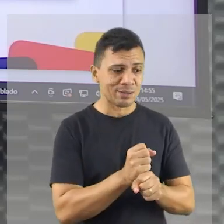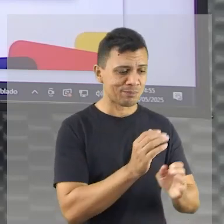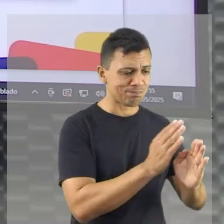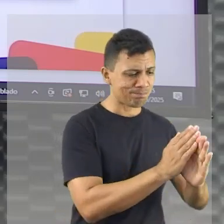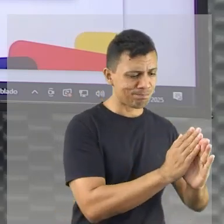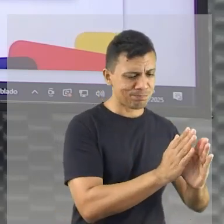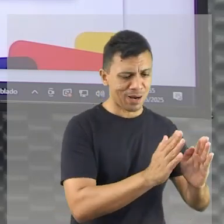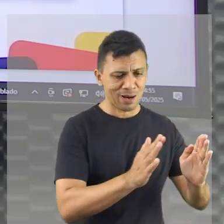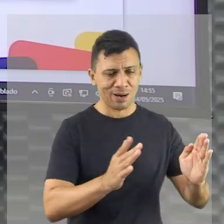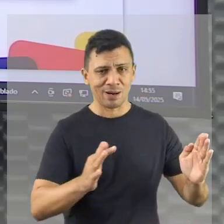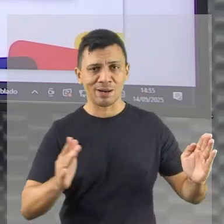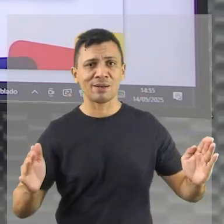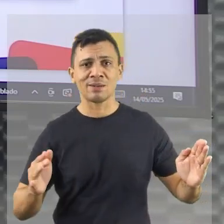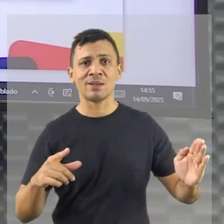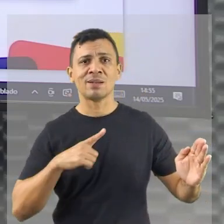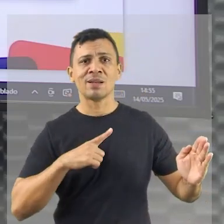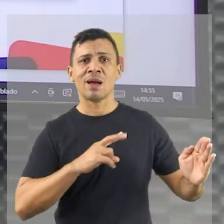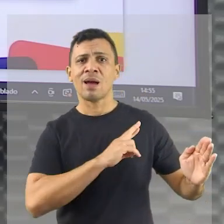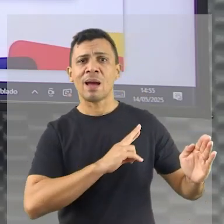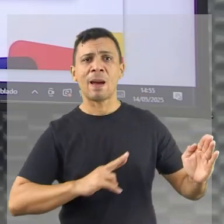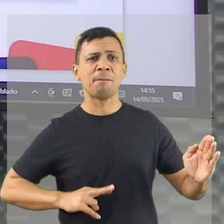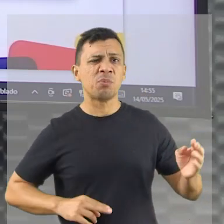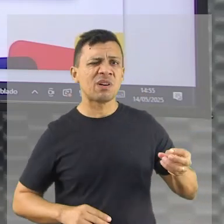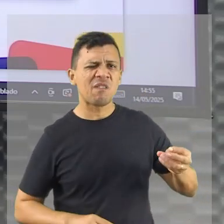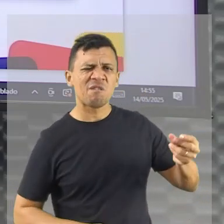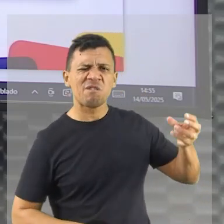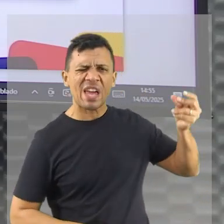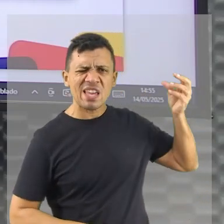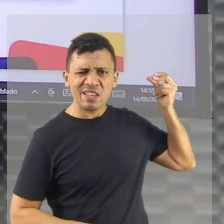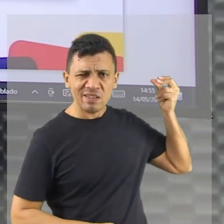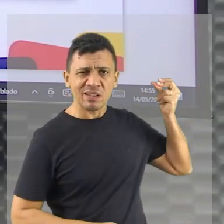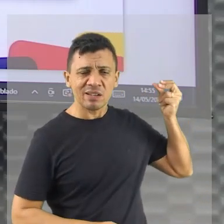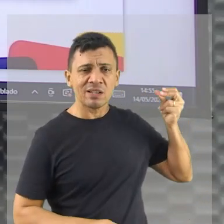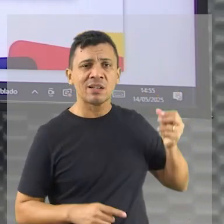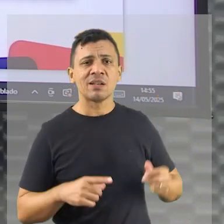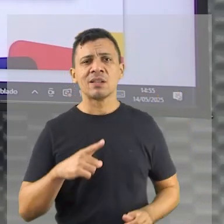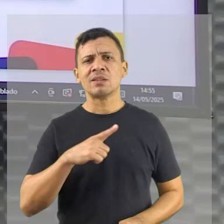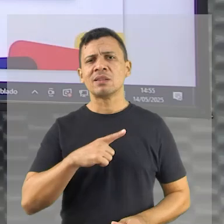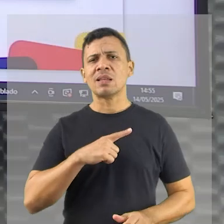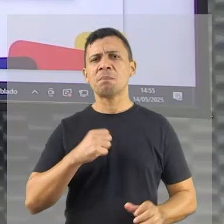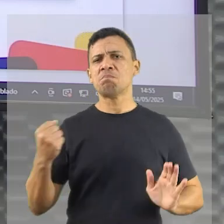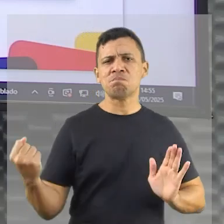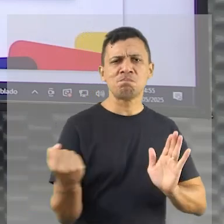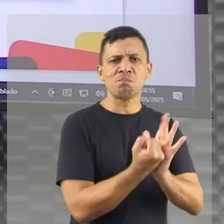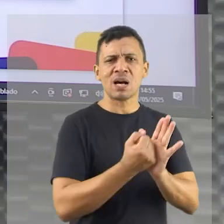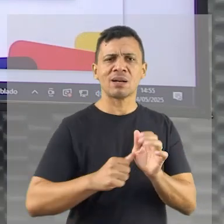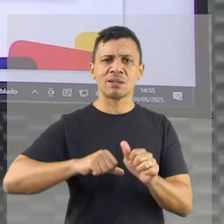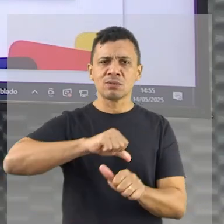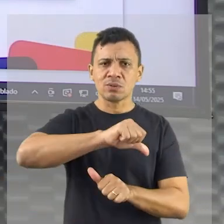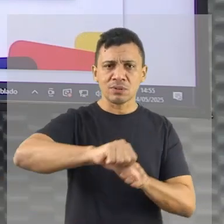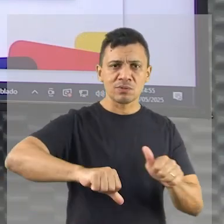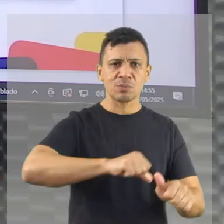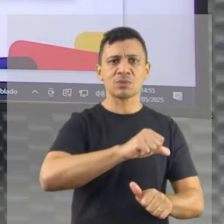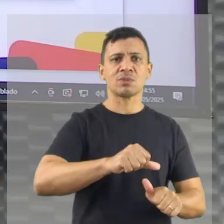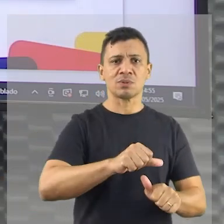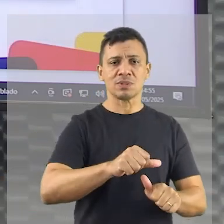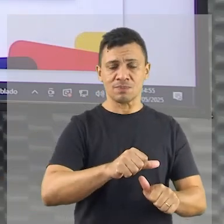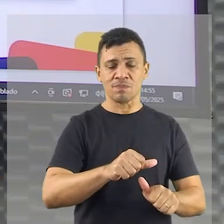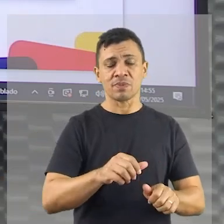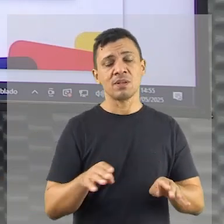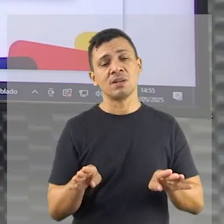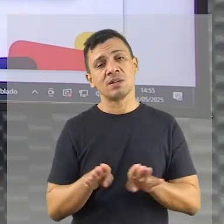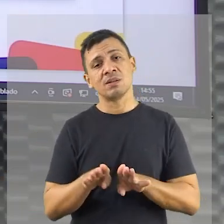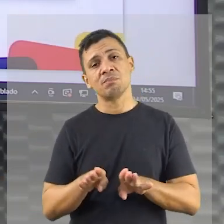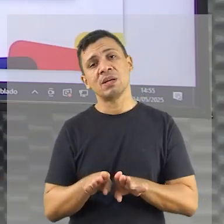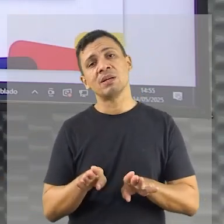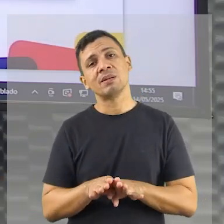avançar nessas reflexões sobre Durkheim, Weber e Marx, num primeiro momento, porque a gente também vai